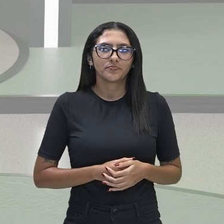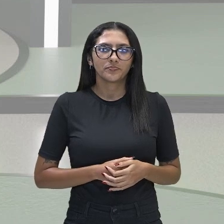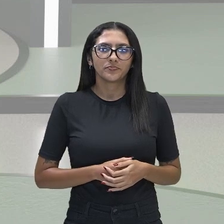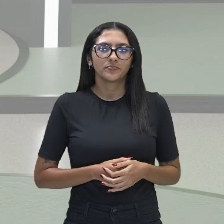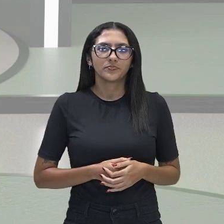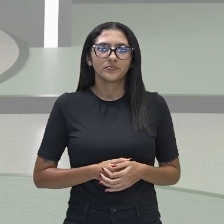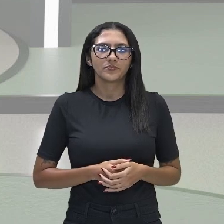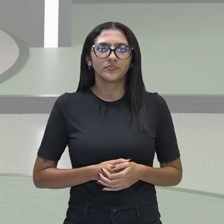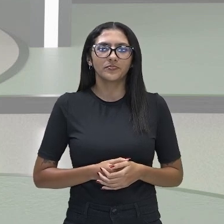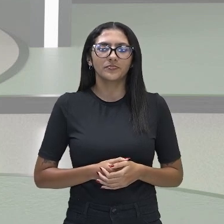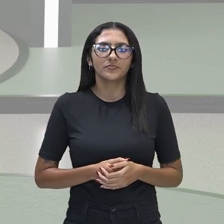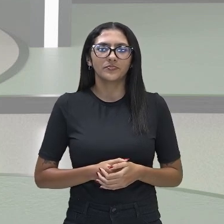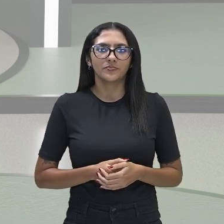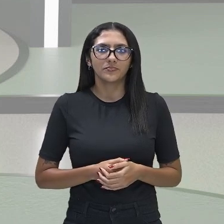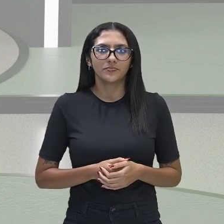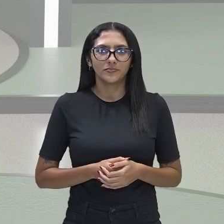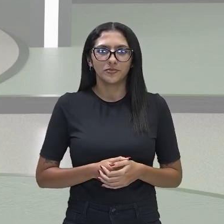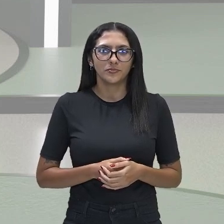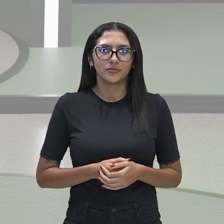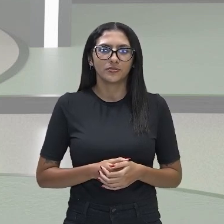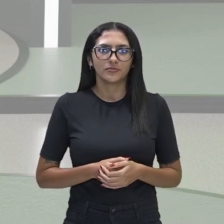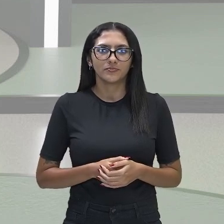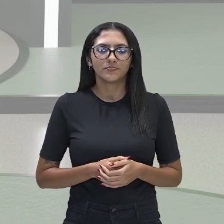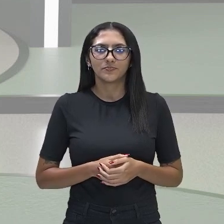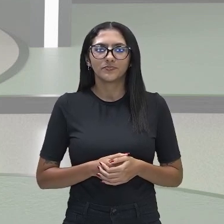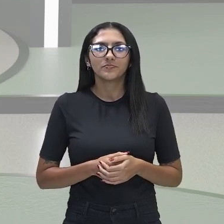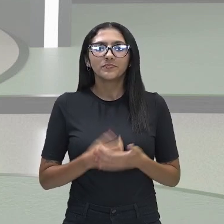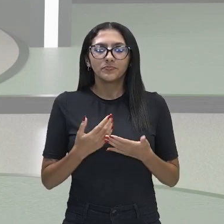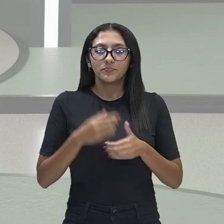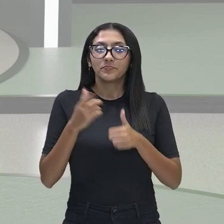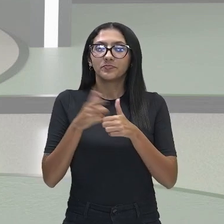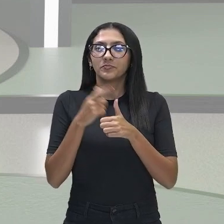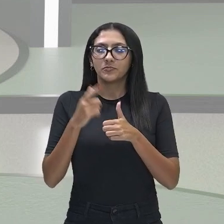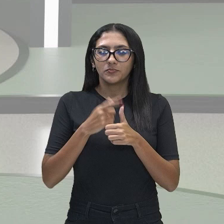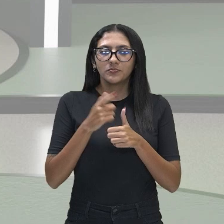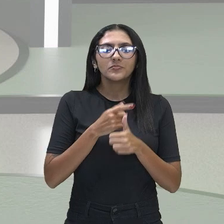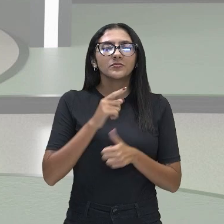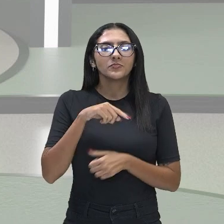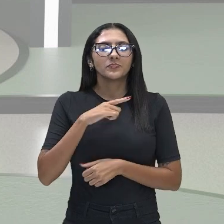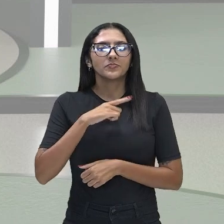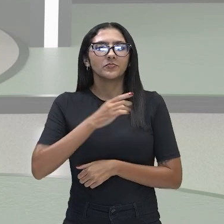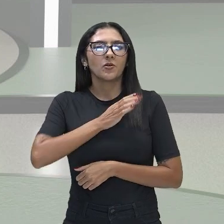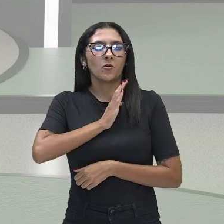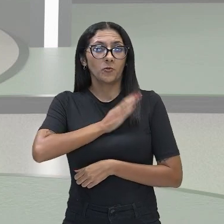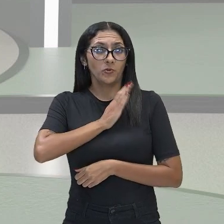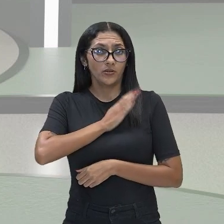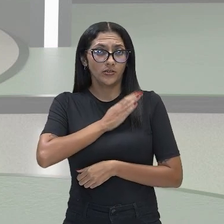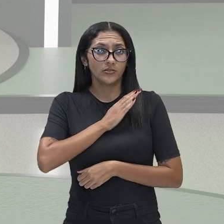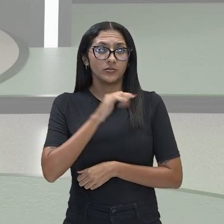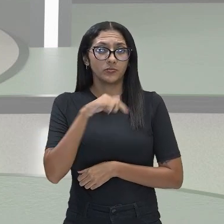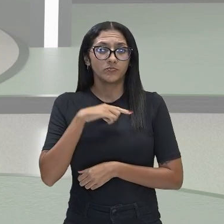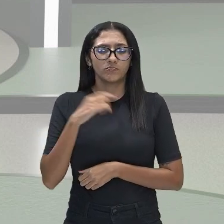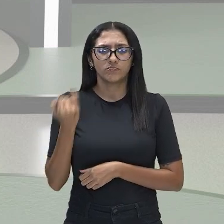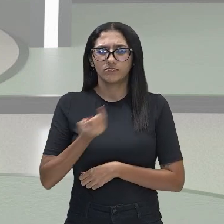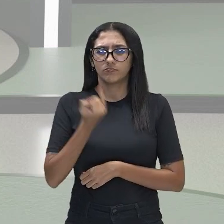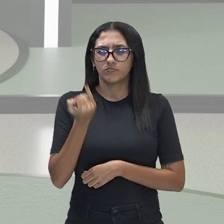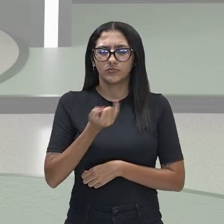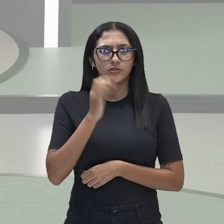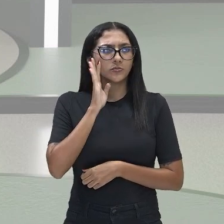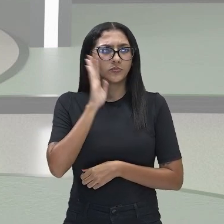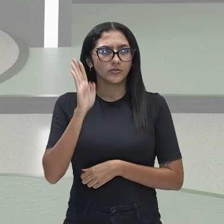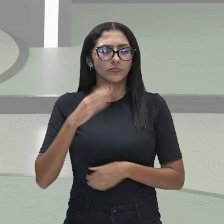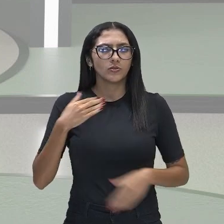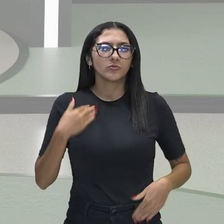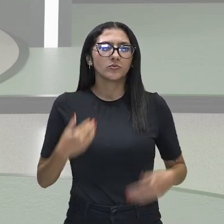pelas seguintes estruturas. O coração, que é o nosso músculo mais importante do nosso corpo,